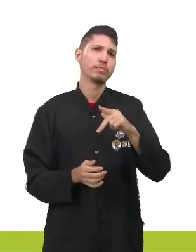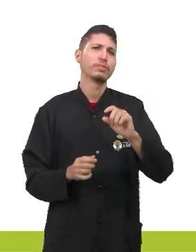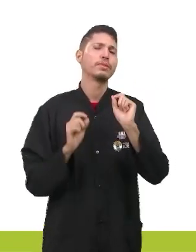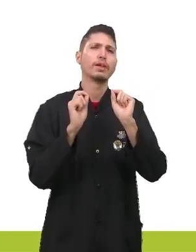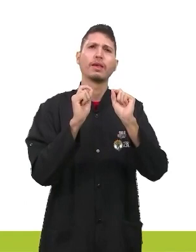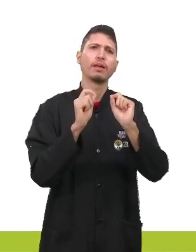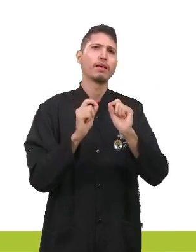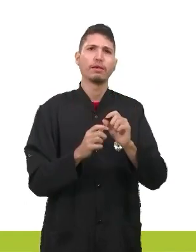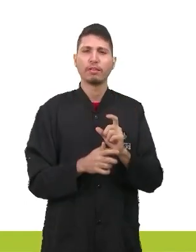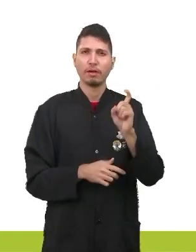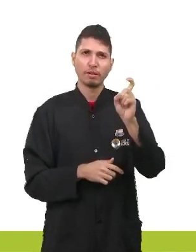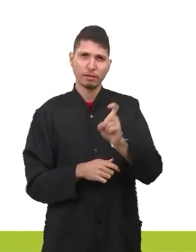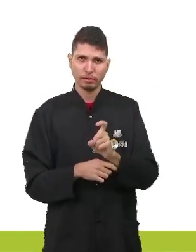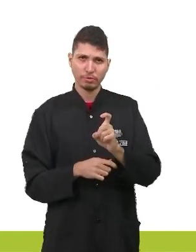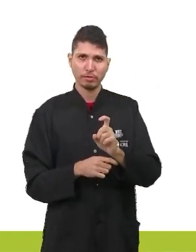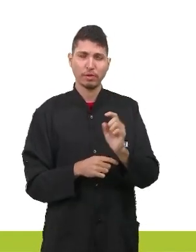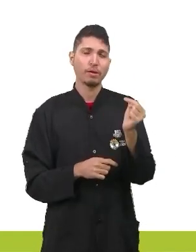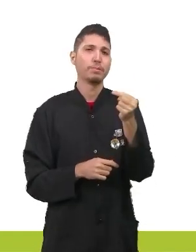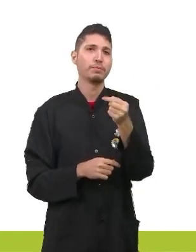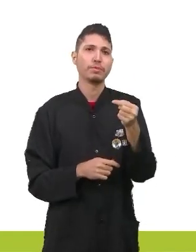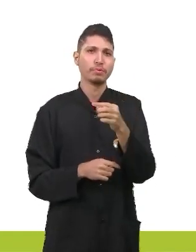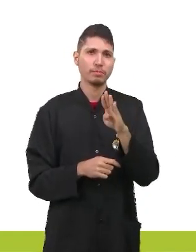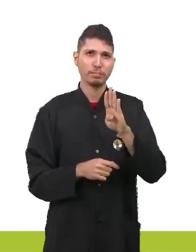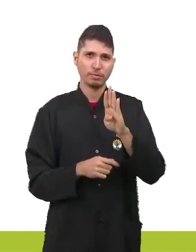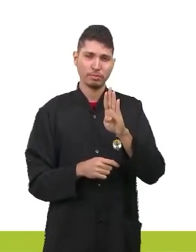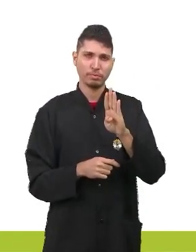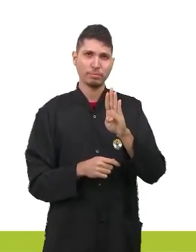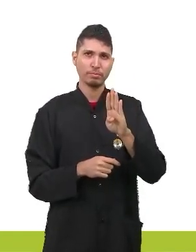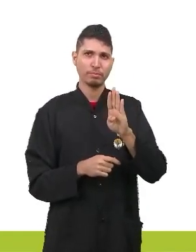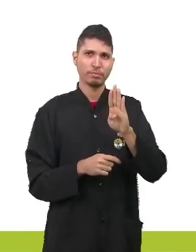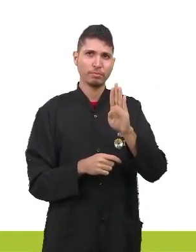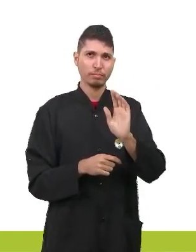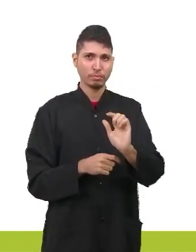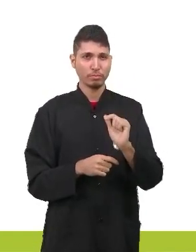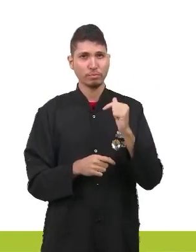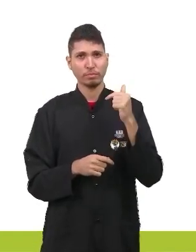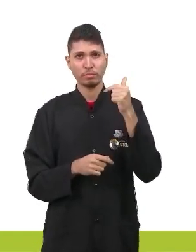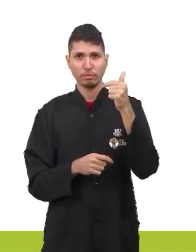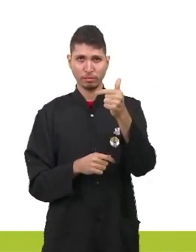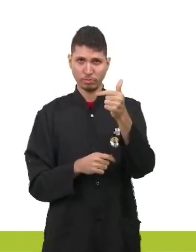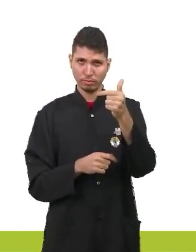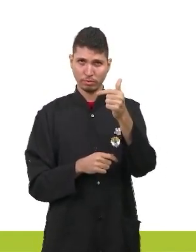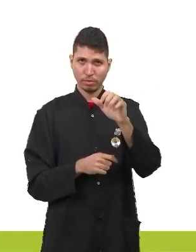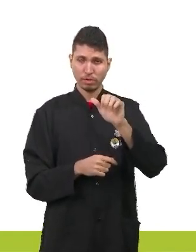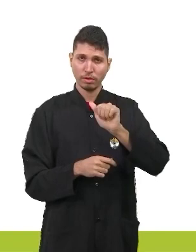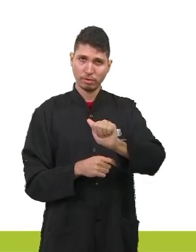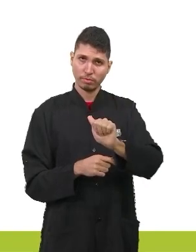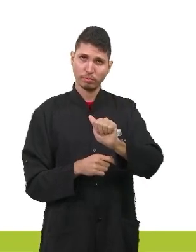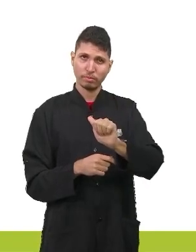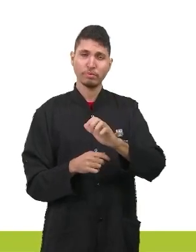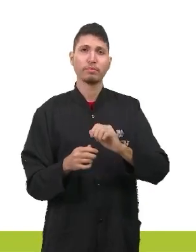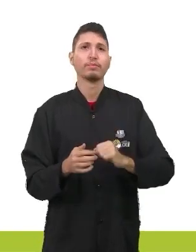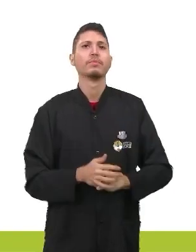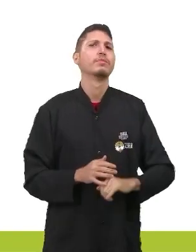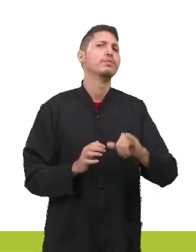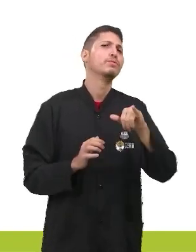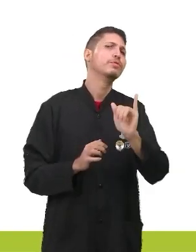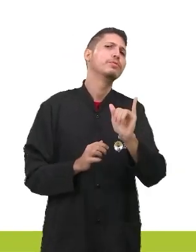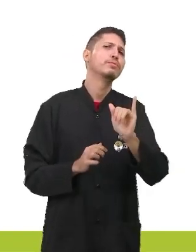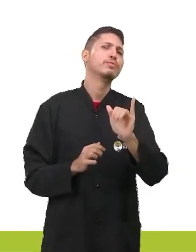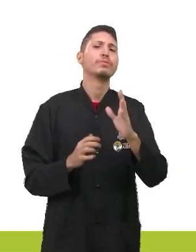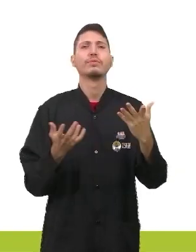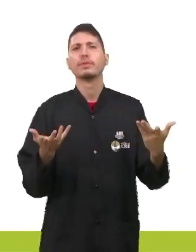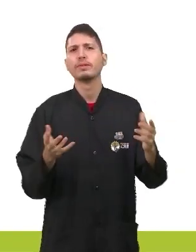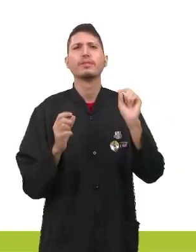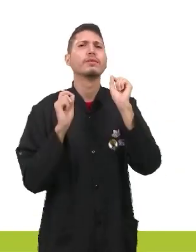vértice? É o menos B sobre 2A, só substituindo. Quem é o y vértice? Aí